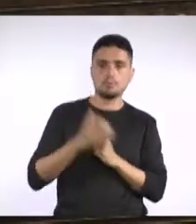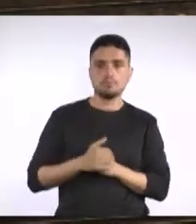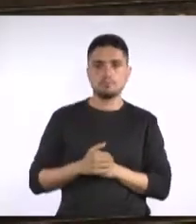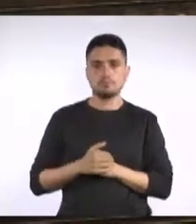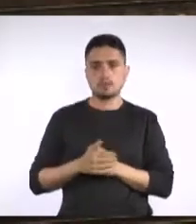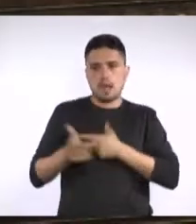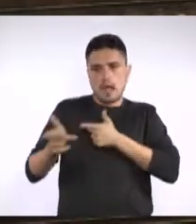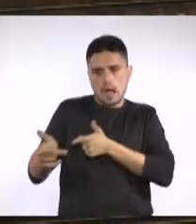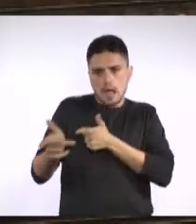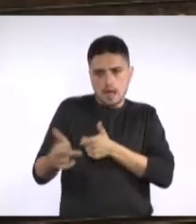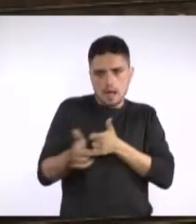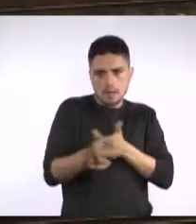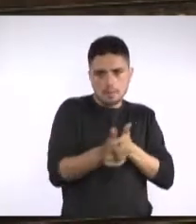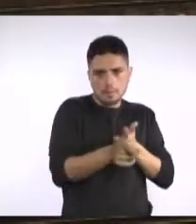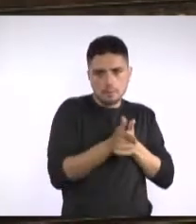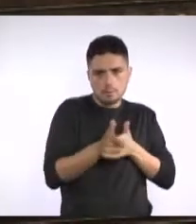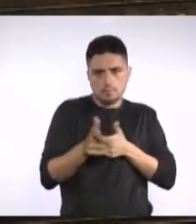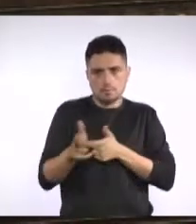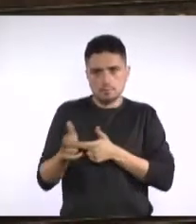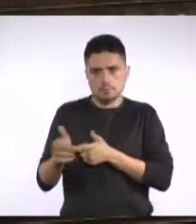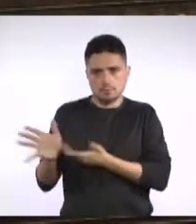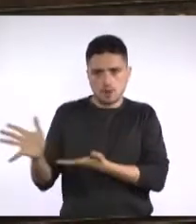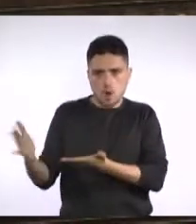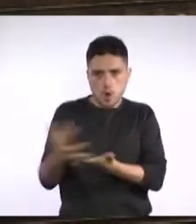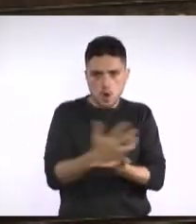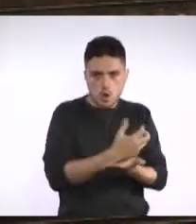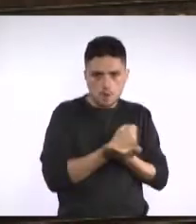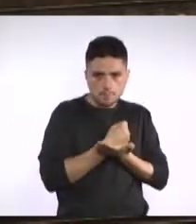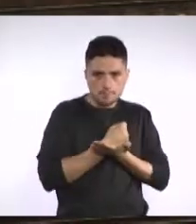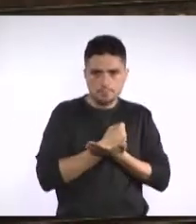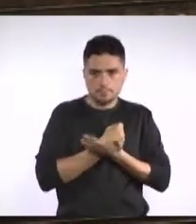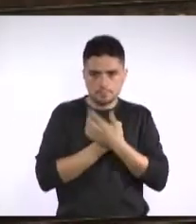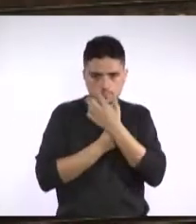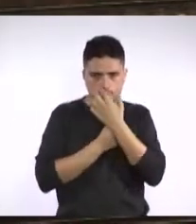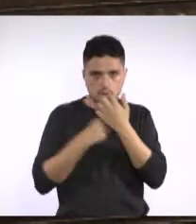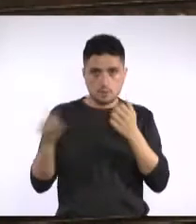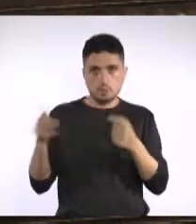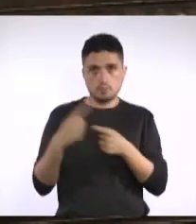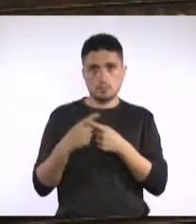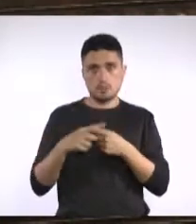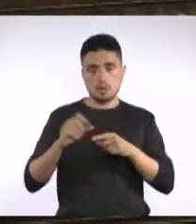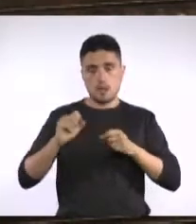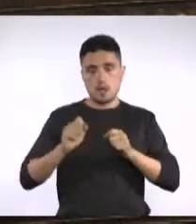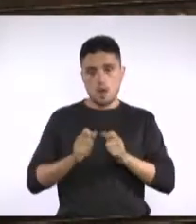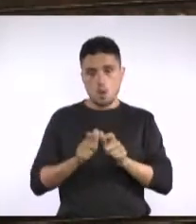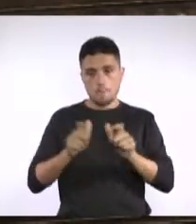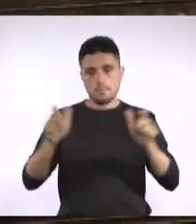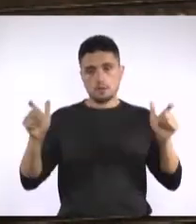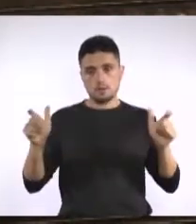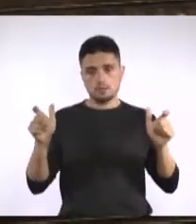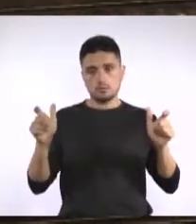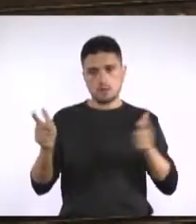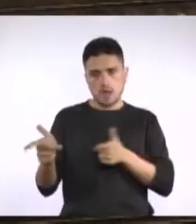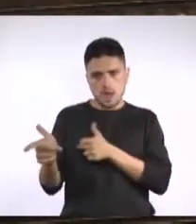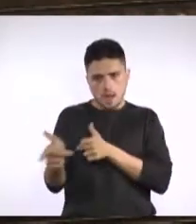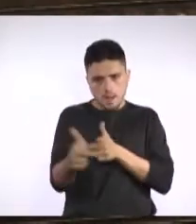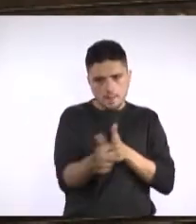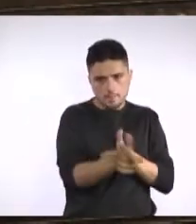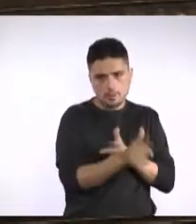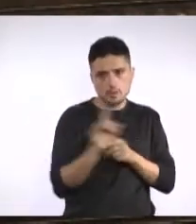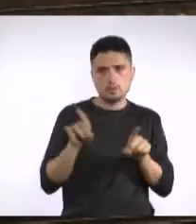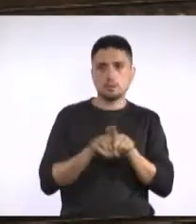número, apesar de ter celebrado esse aumento de armas apreendidas, isso